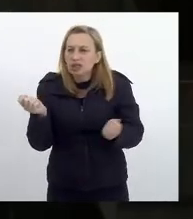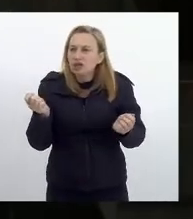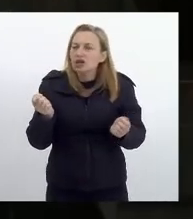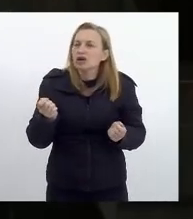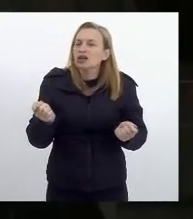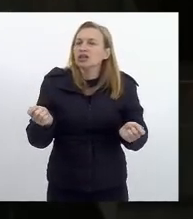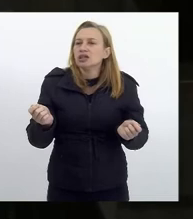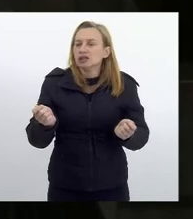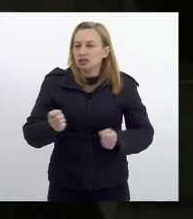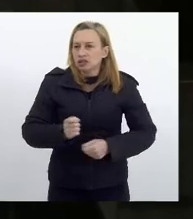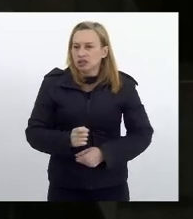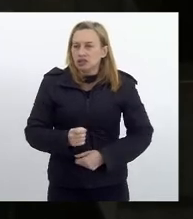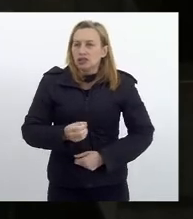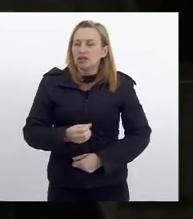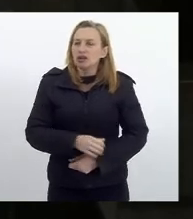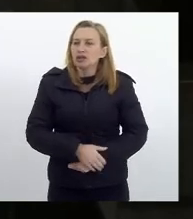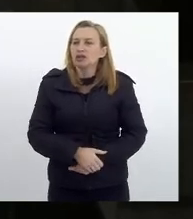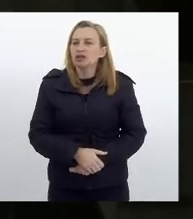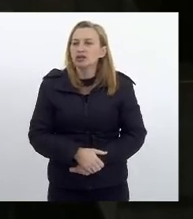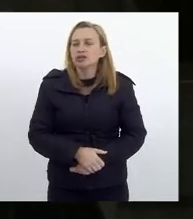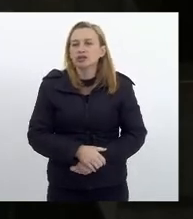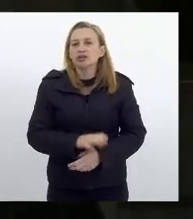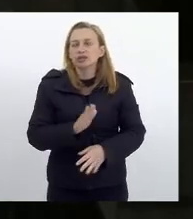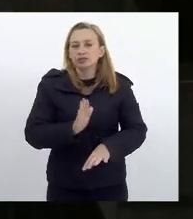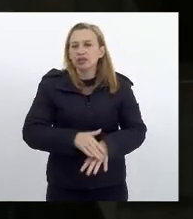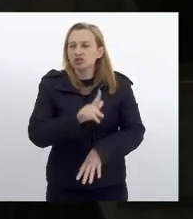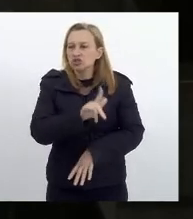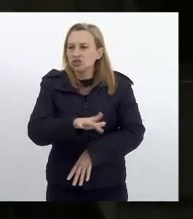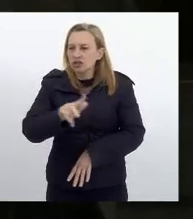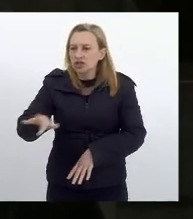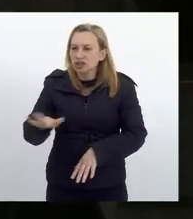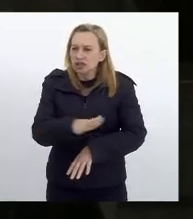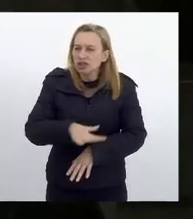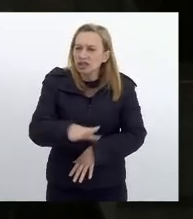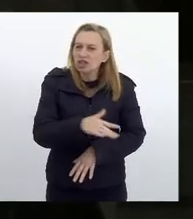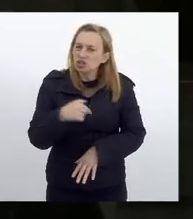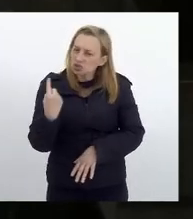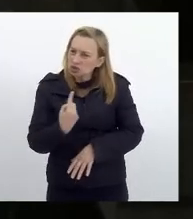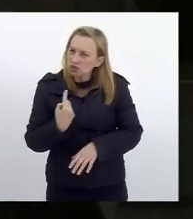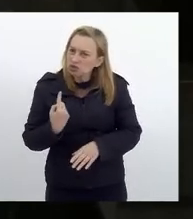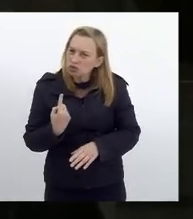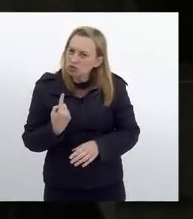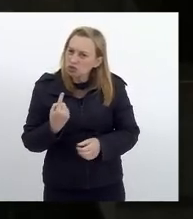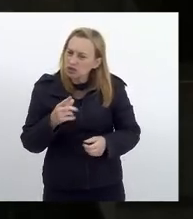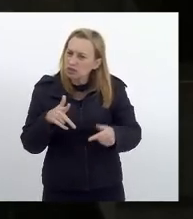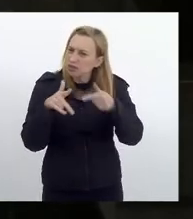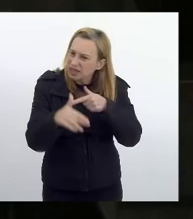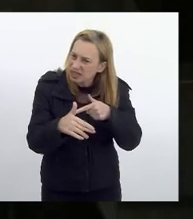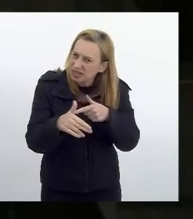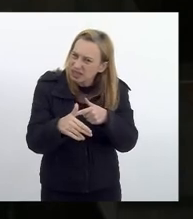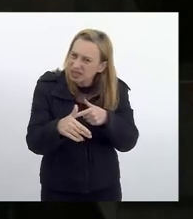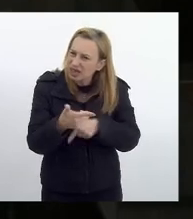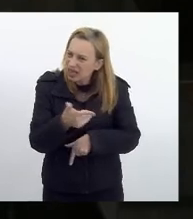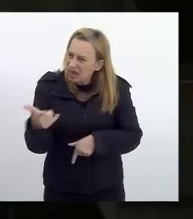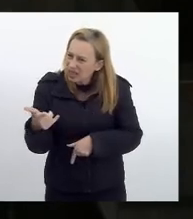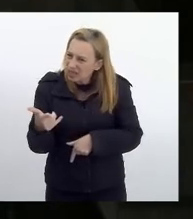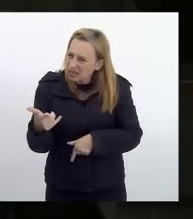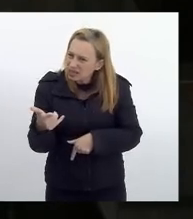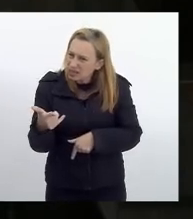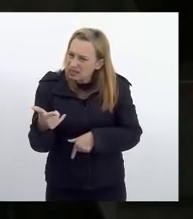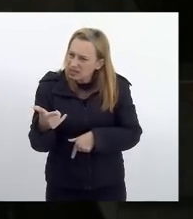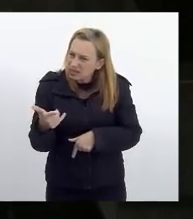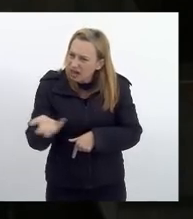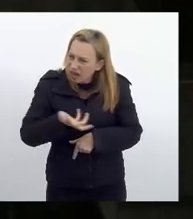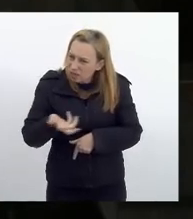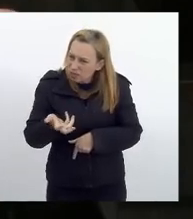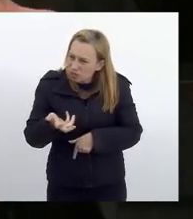bens culturais que a humanidade legou nas mais diferentes áreas. E nós vamos privá-los disso? Nós vamos fazer isso rapidinho, de forma